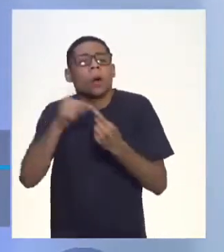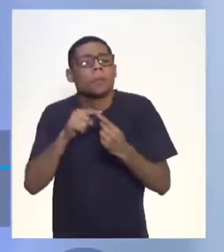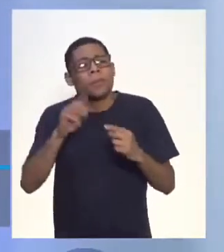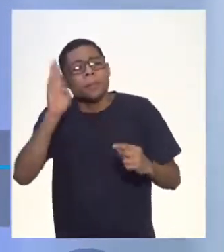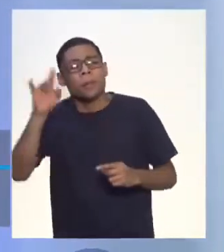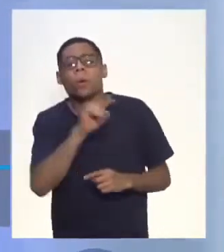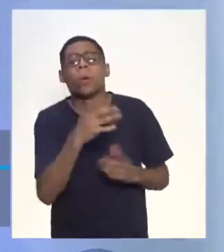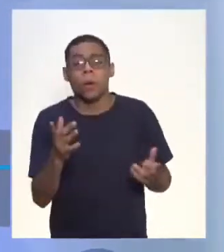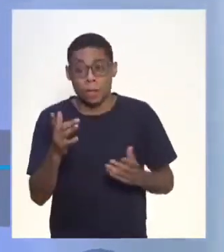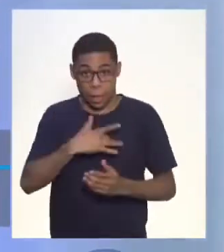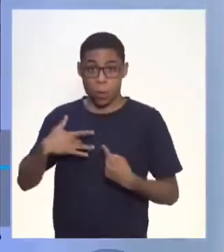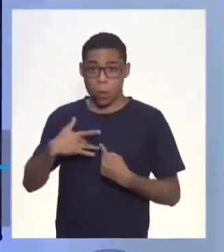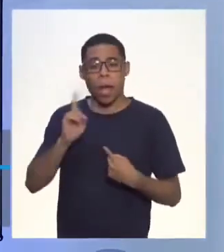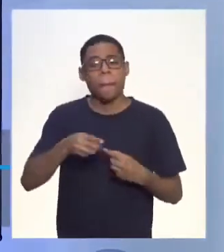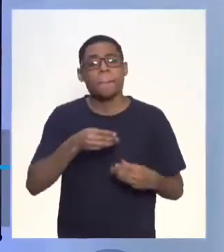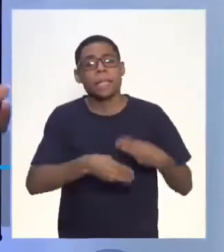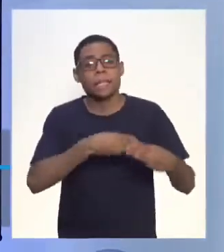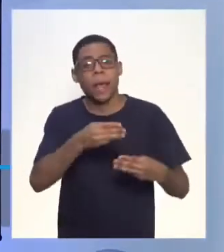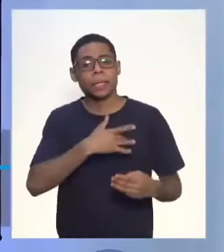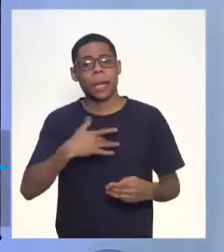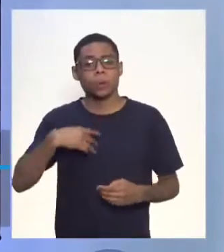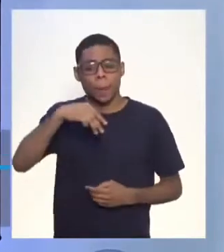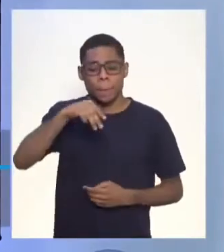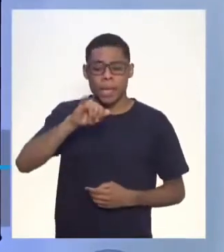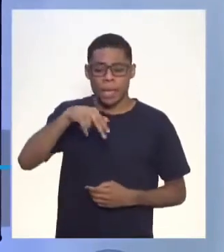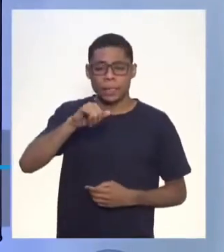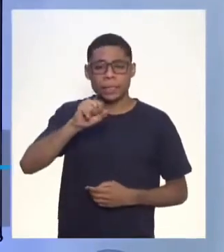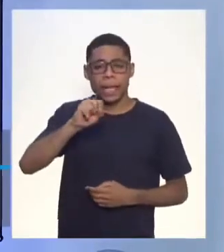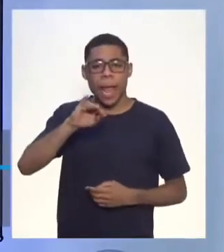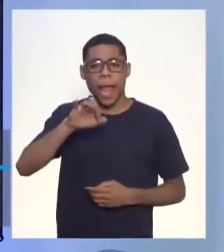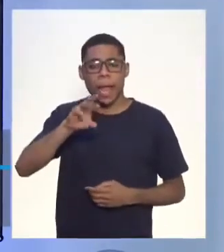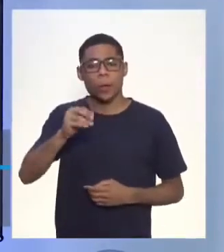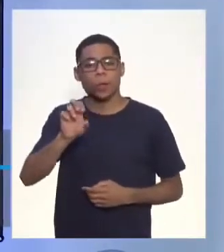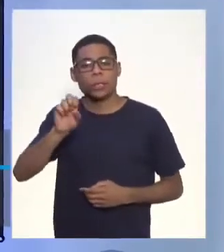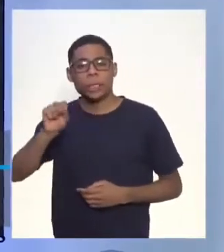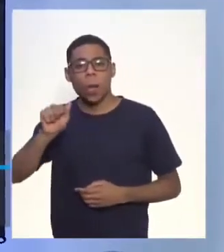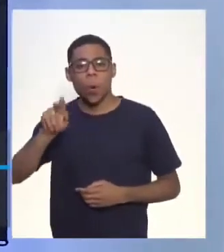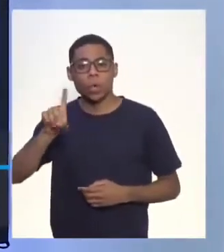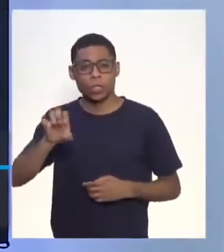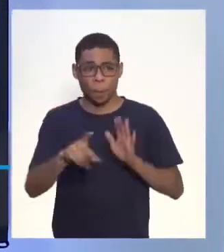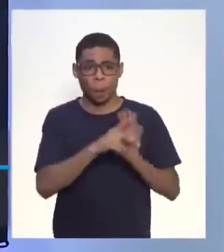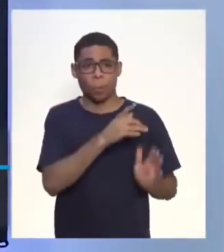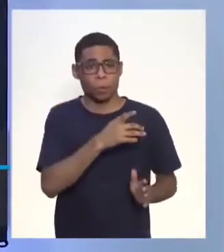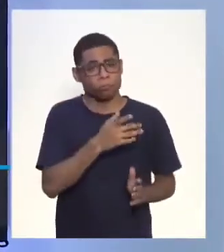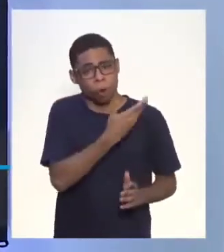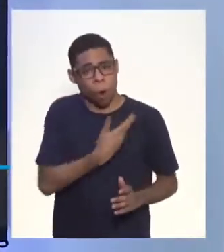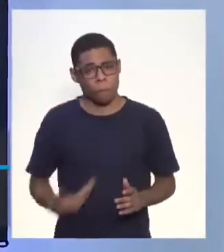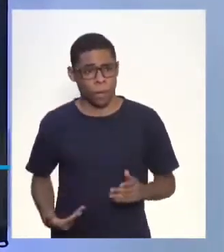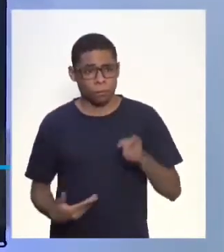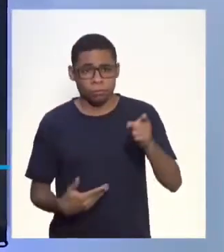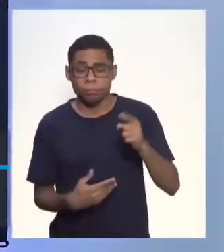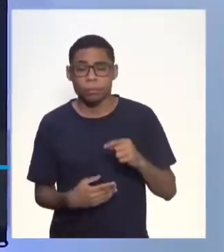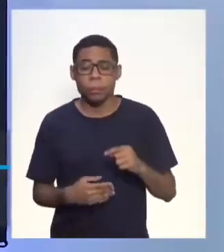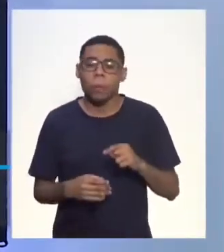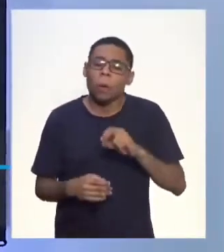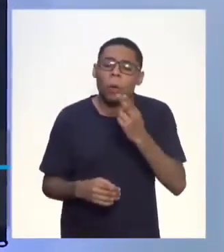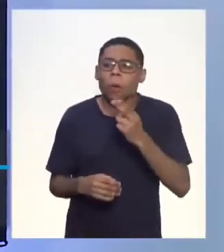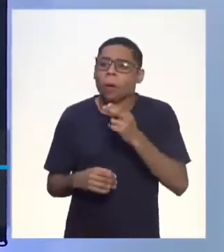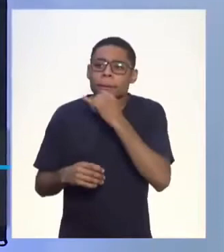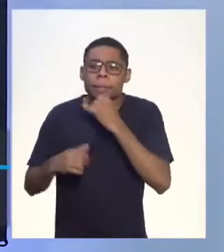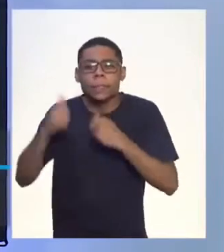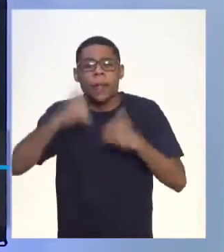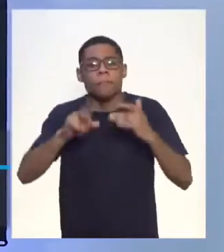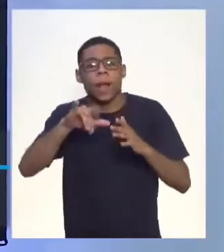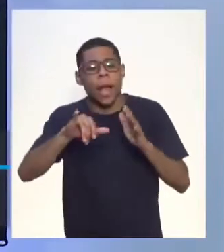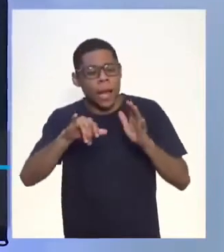algo relacionado, vamos pensar ao meio ambiente, então o site do governo, procura sempre sites fidedignos, que nós falamos, que